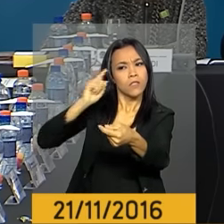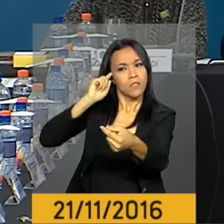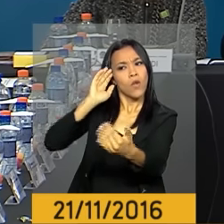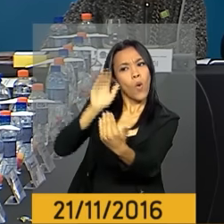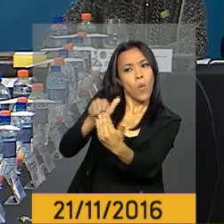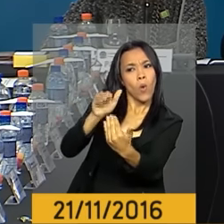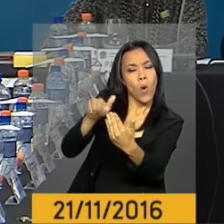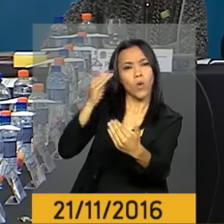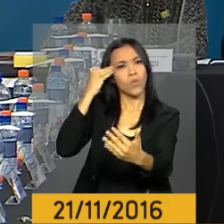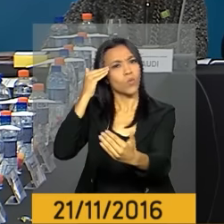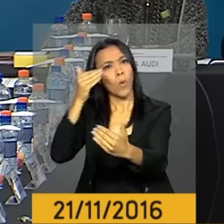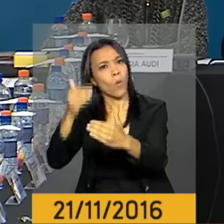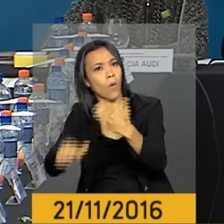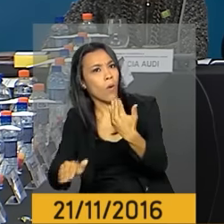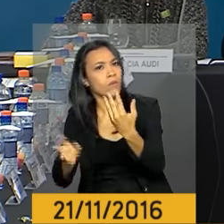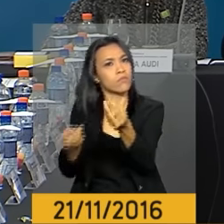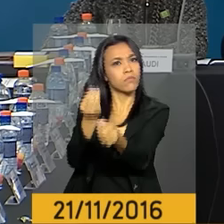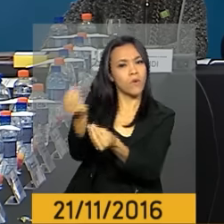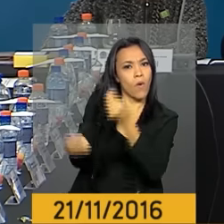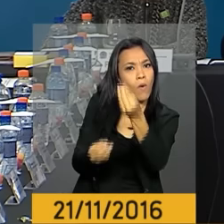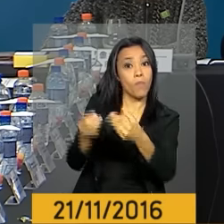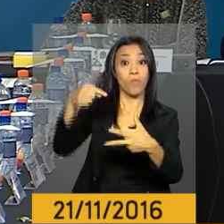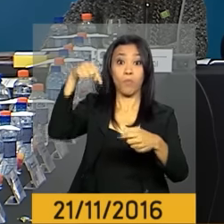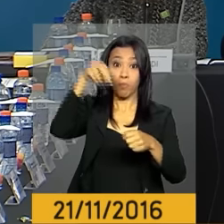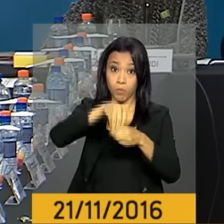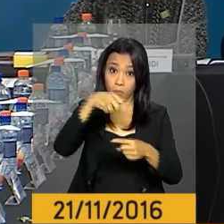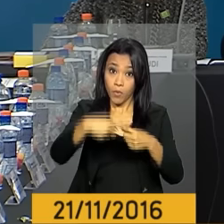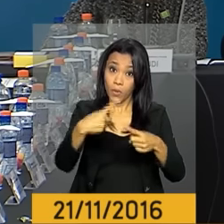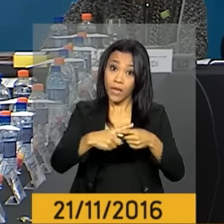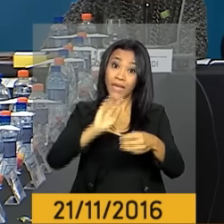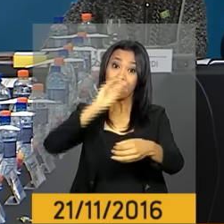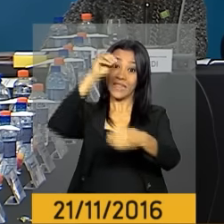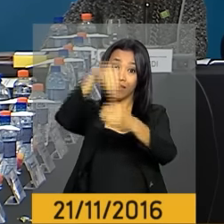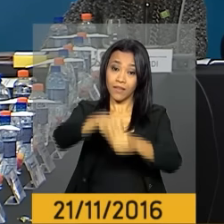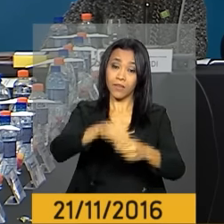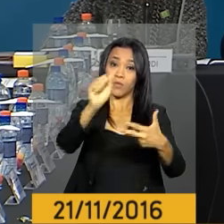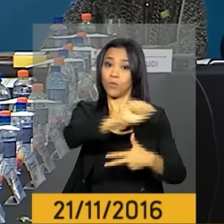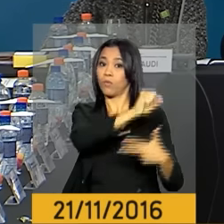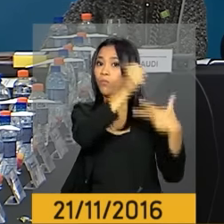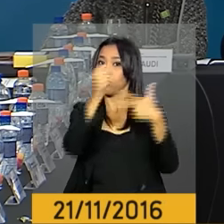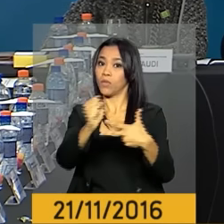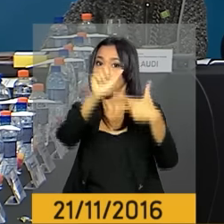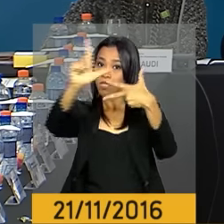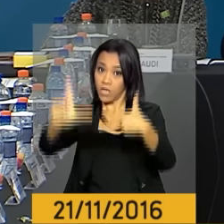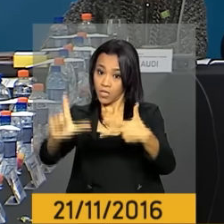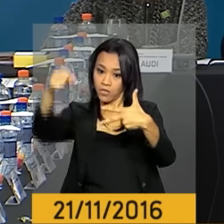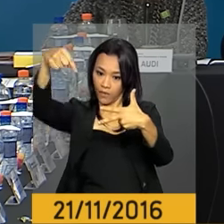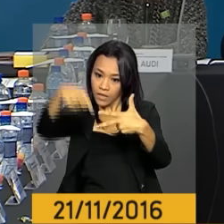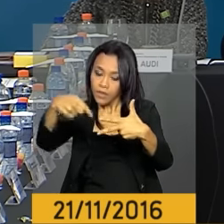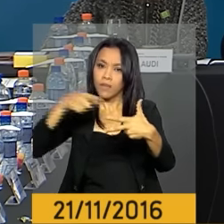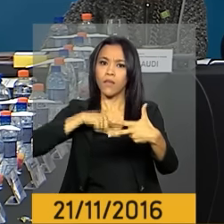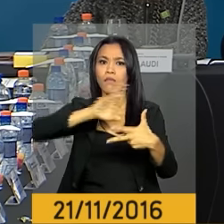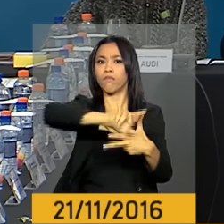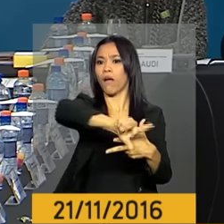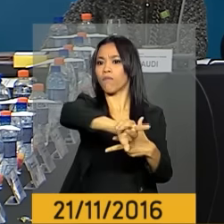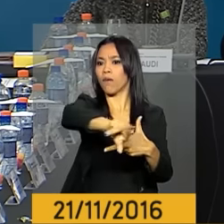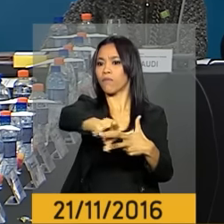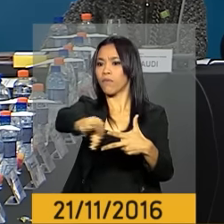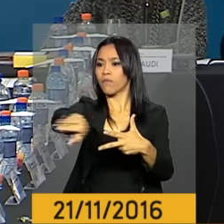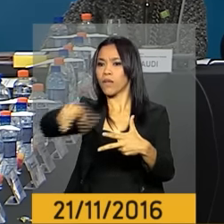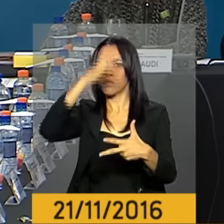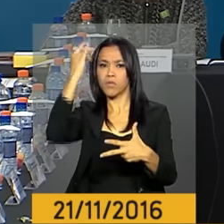que no legislativo estão presentes os vários setores da sociedade.